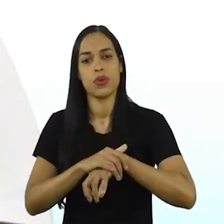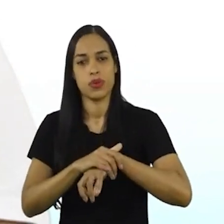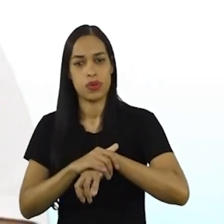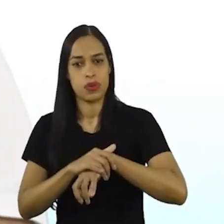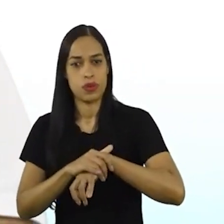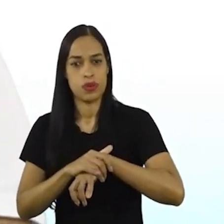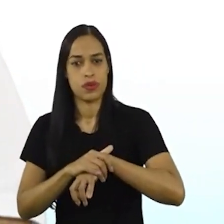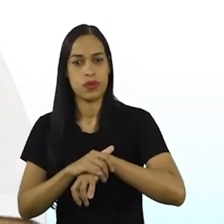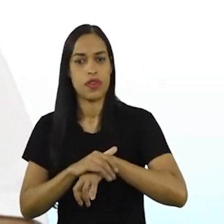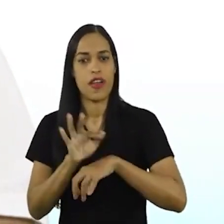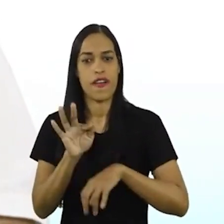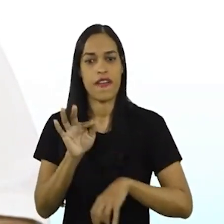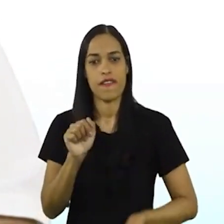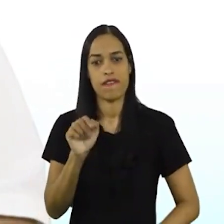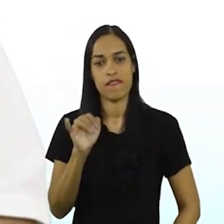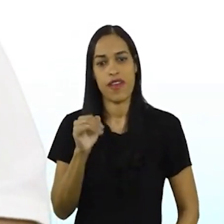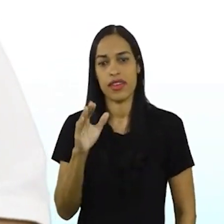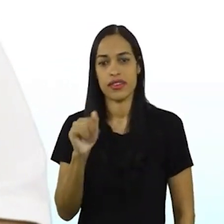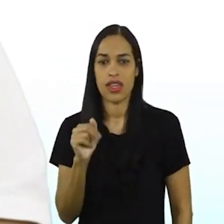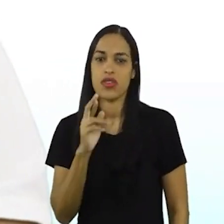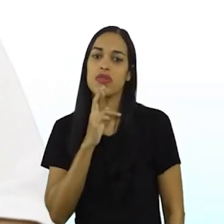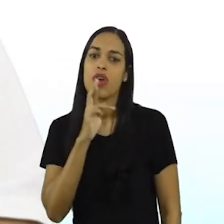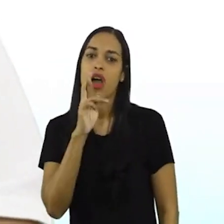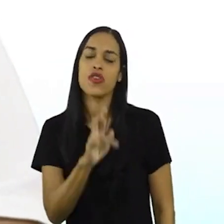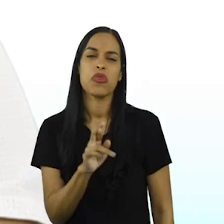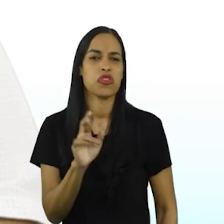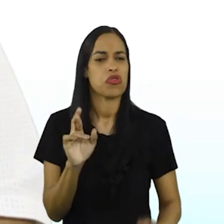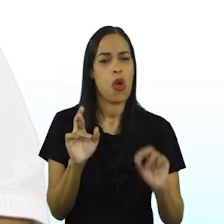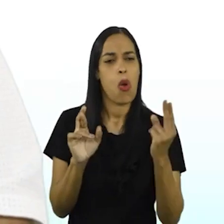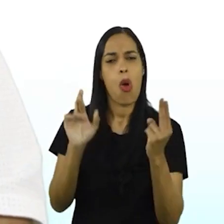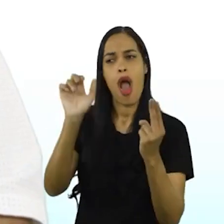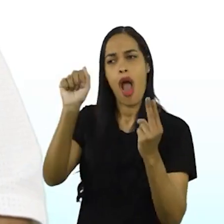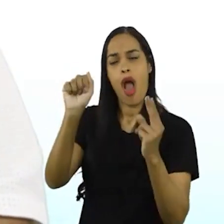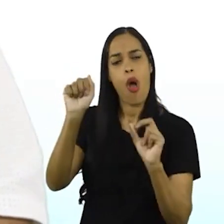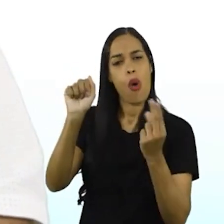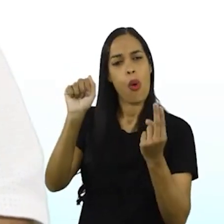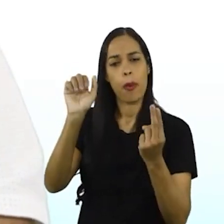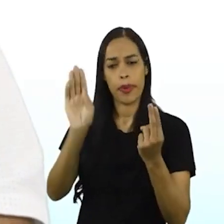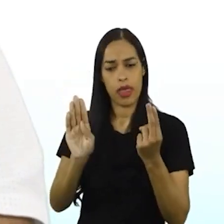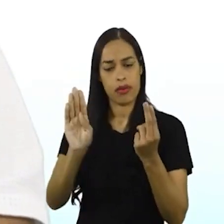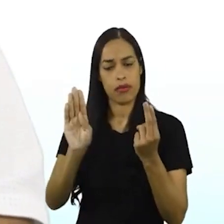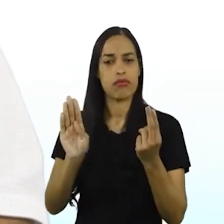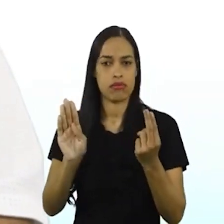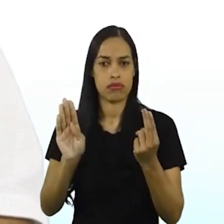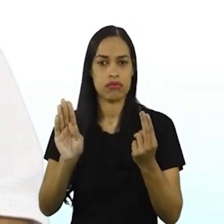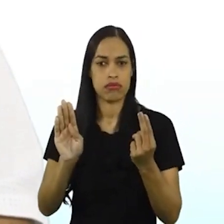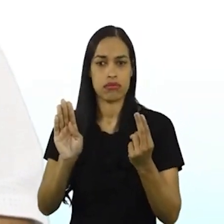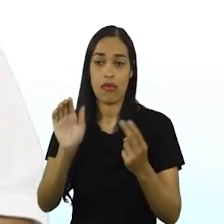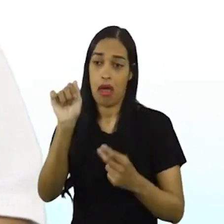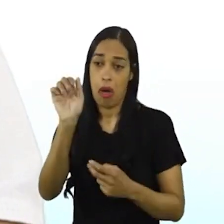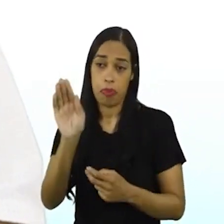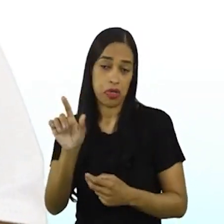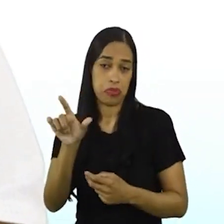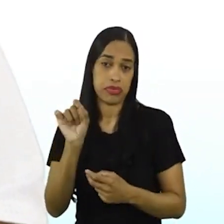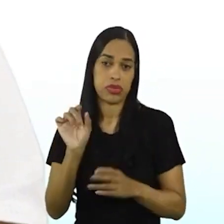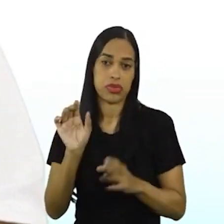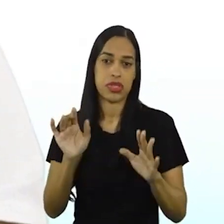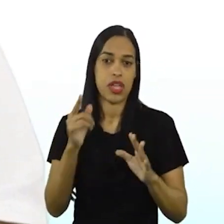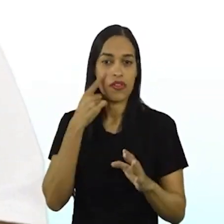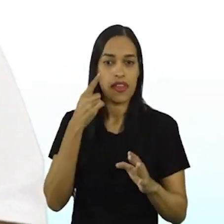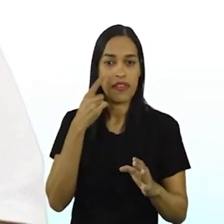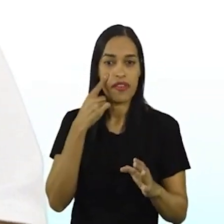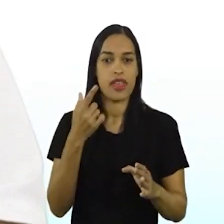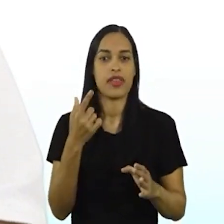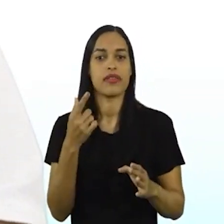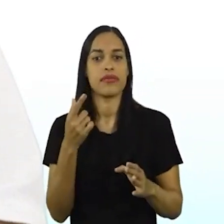função, não é, fática. Então a resposta está entre A e B. Tá? Então, quando ele no